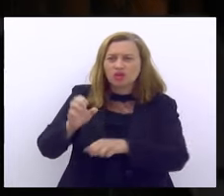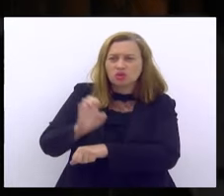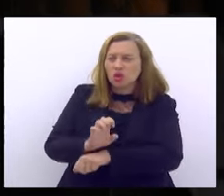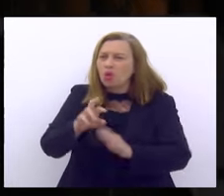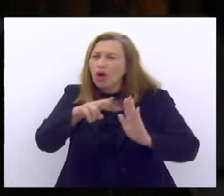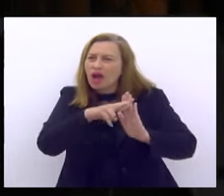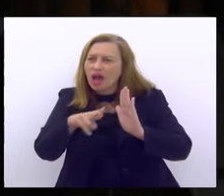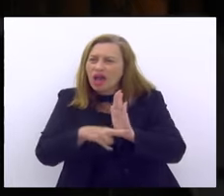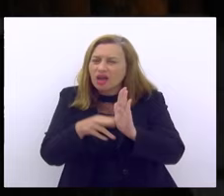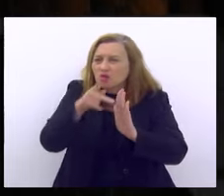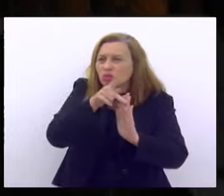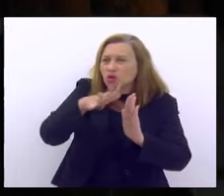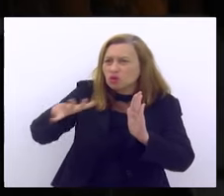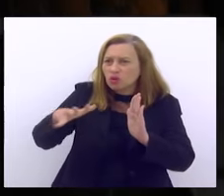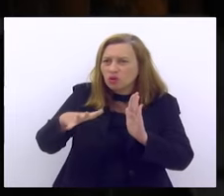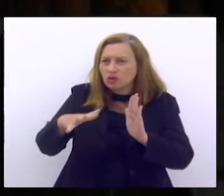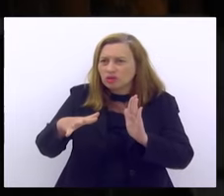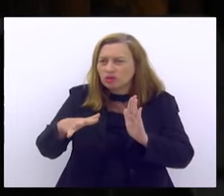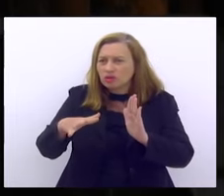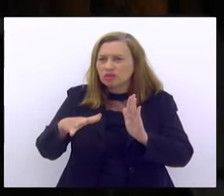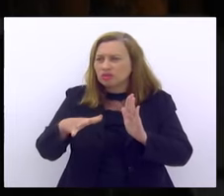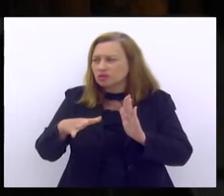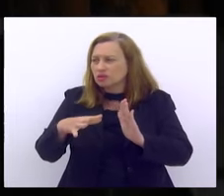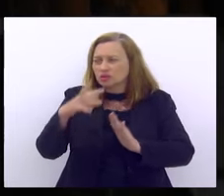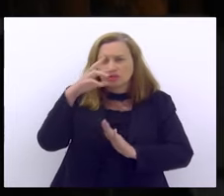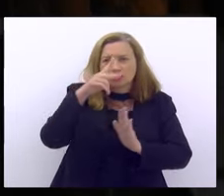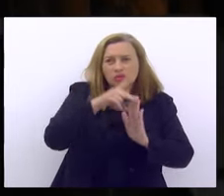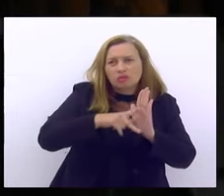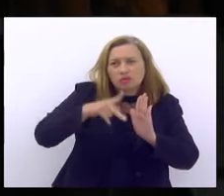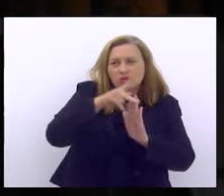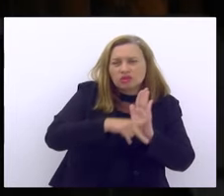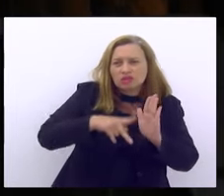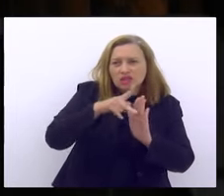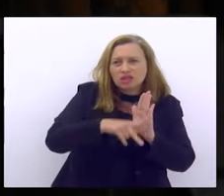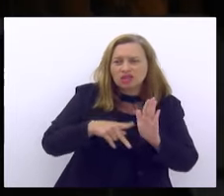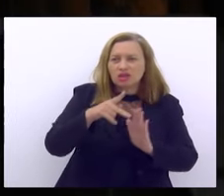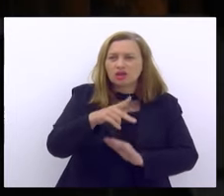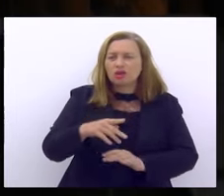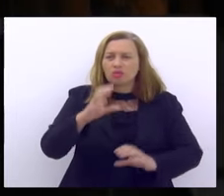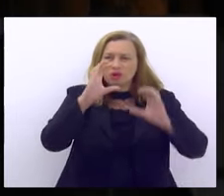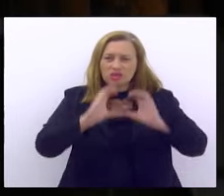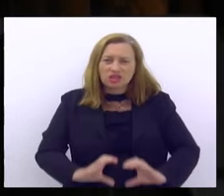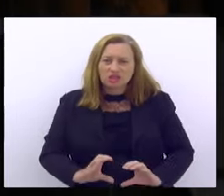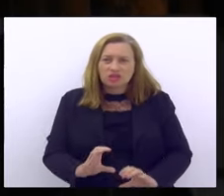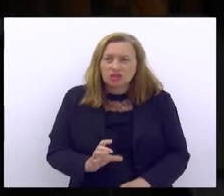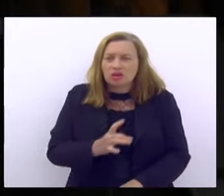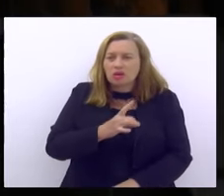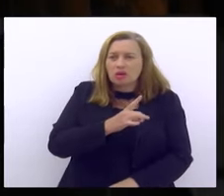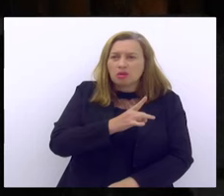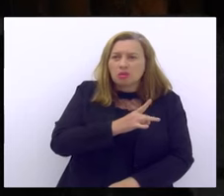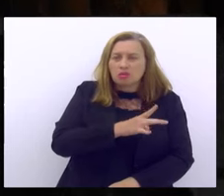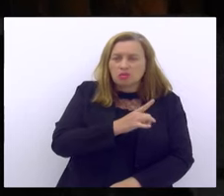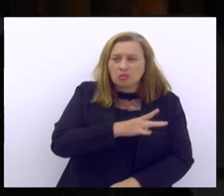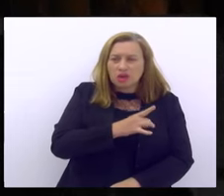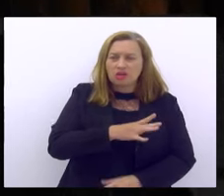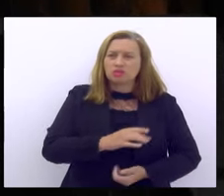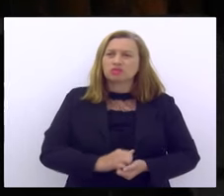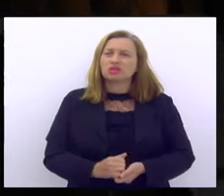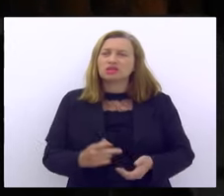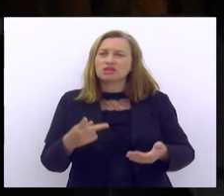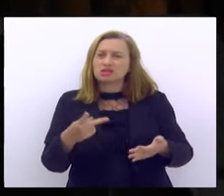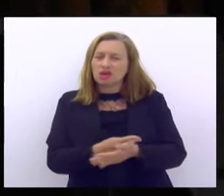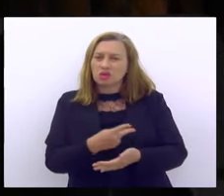os protocolos, para que o cidadão fluminense não esteja mais sujeito a esse tipo de arbitrariedade. E aí,